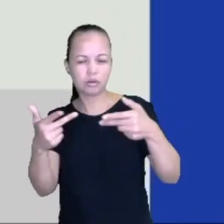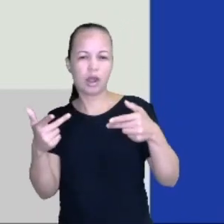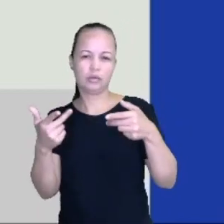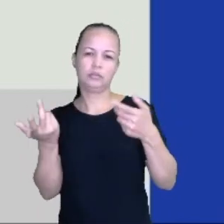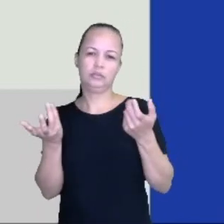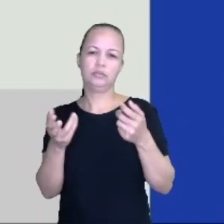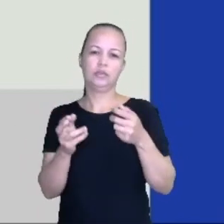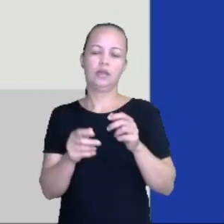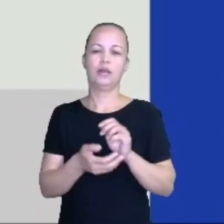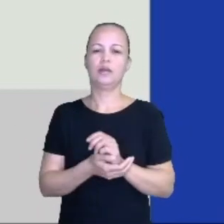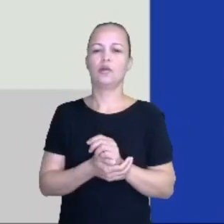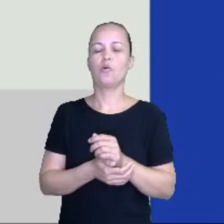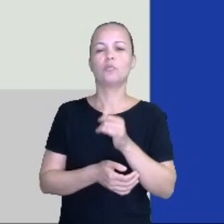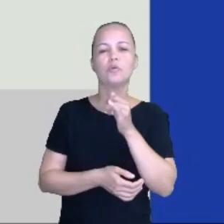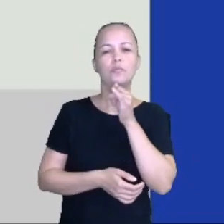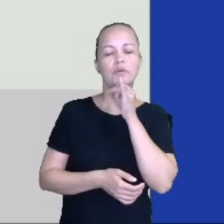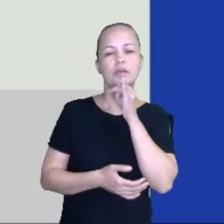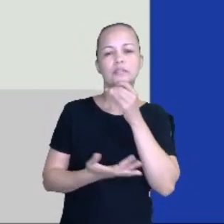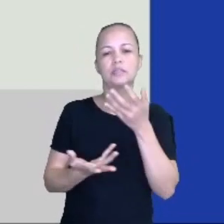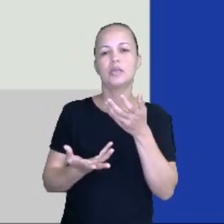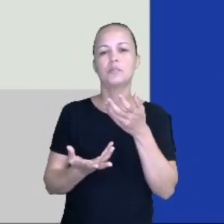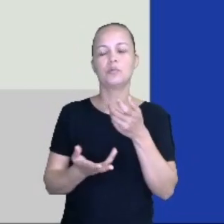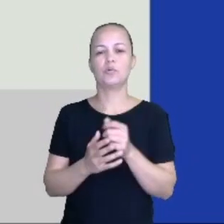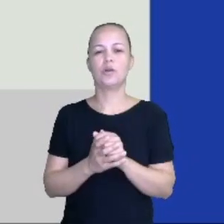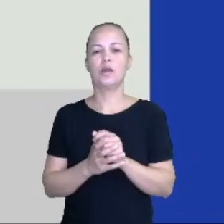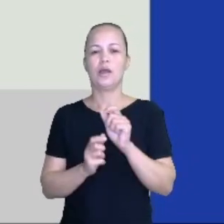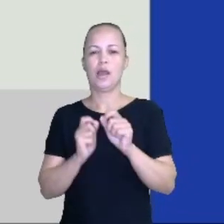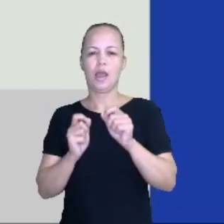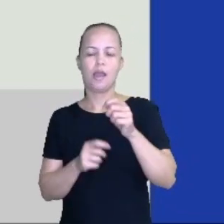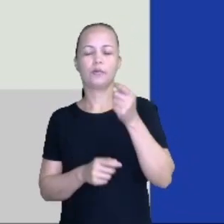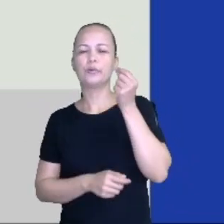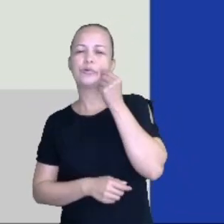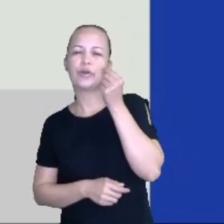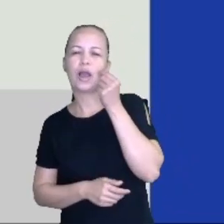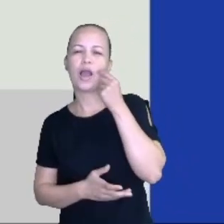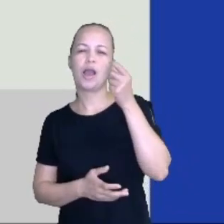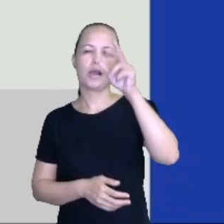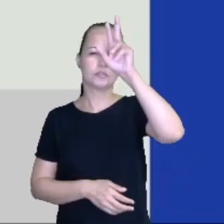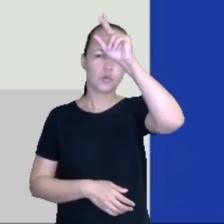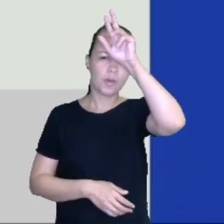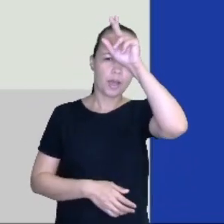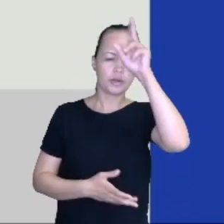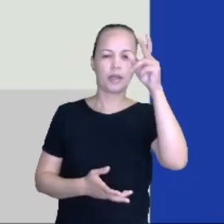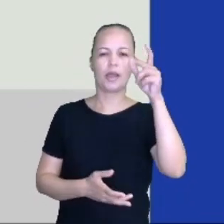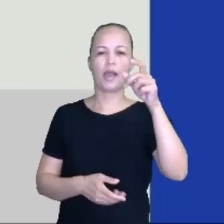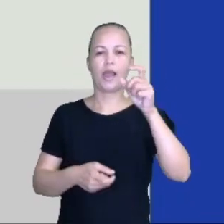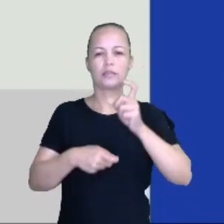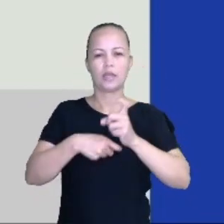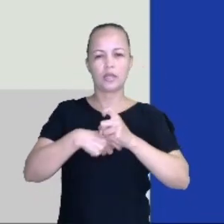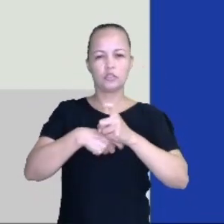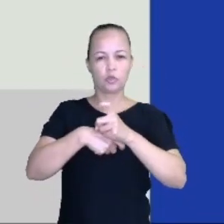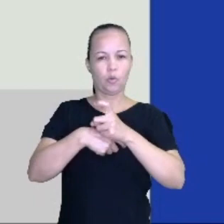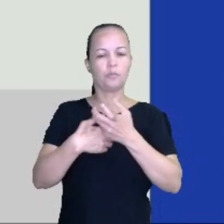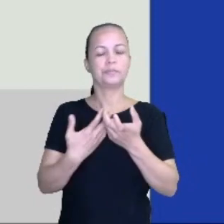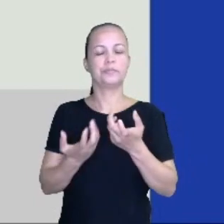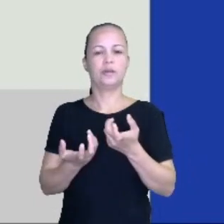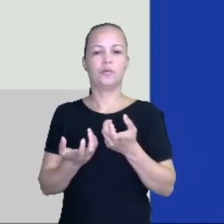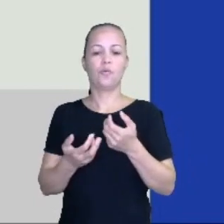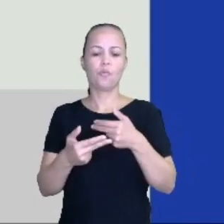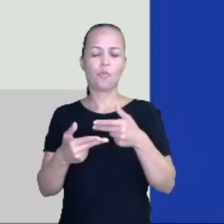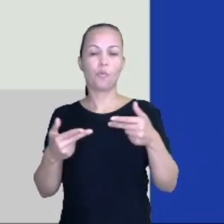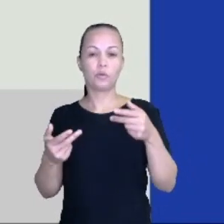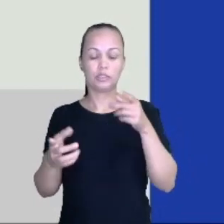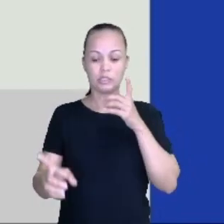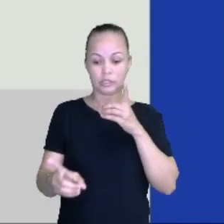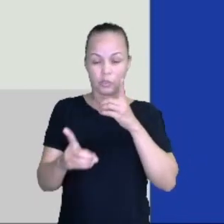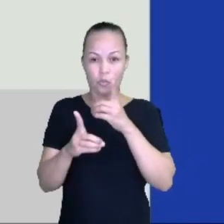atrai pragas, que a gente chama, as pragas no caso é o quê? Rato, barata, escorpião, coisas que às vezes a